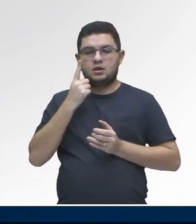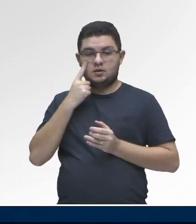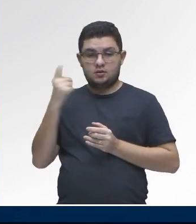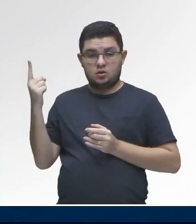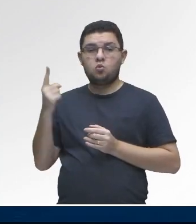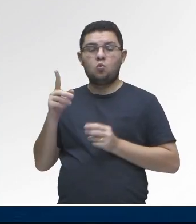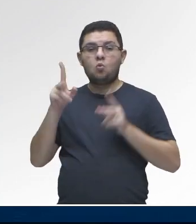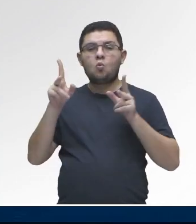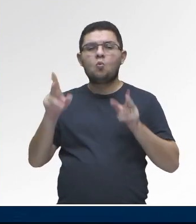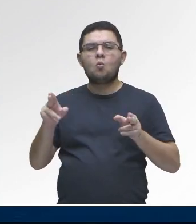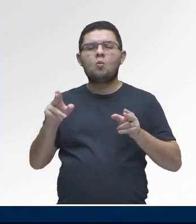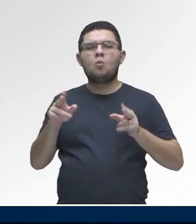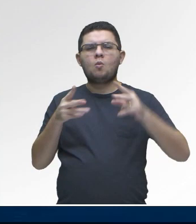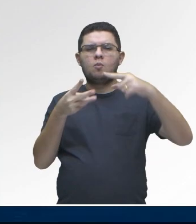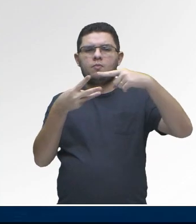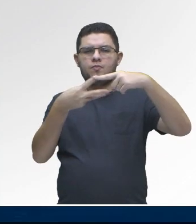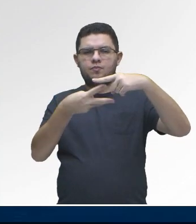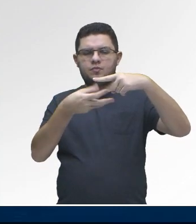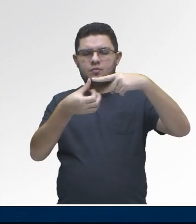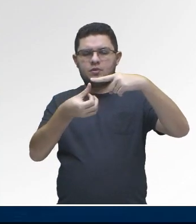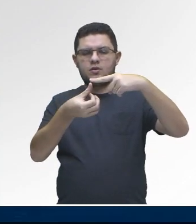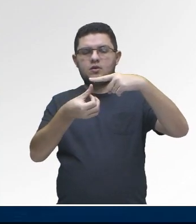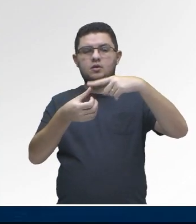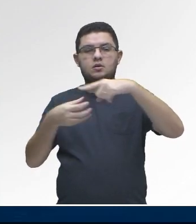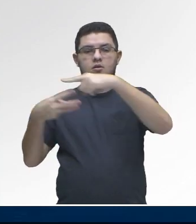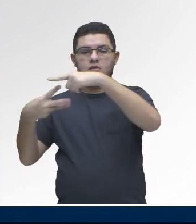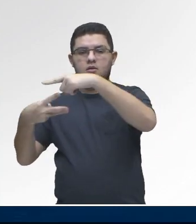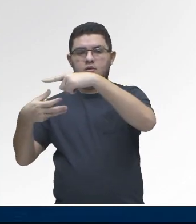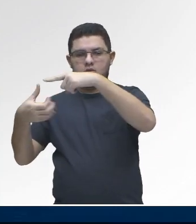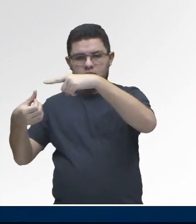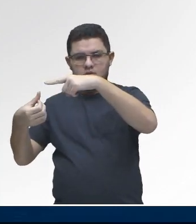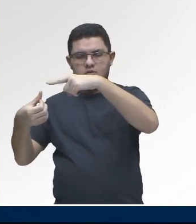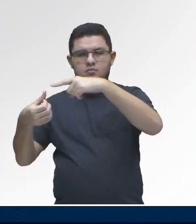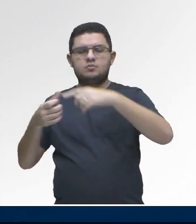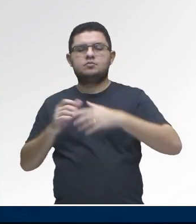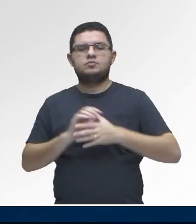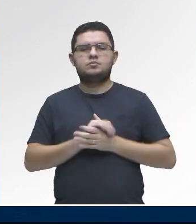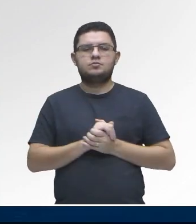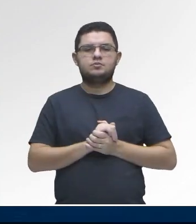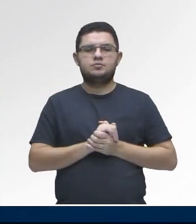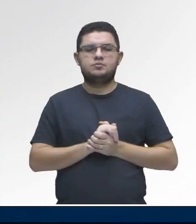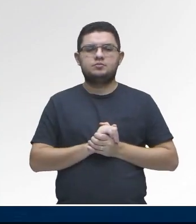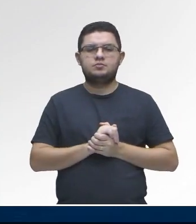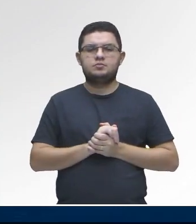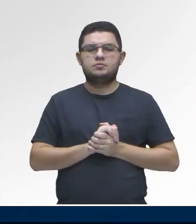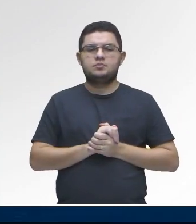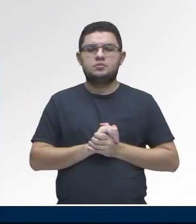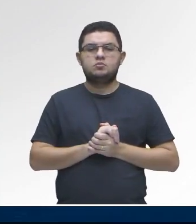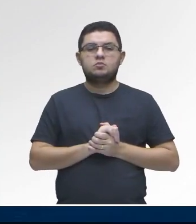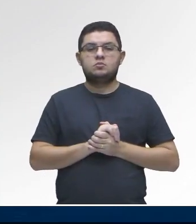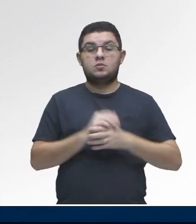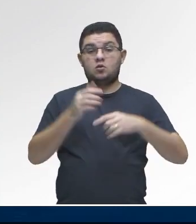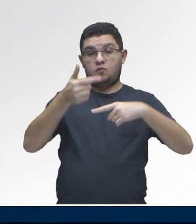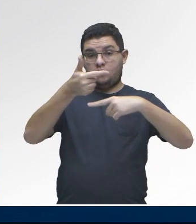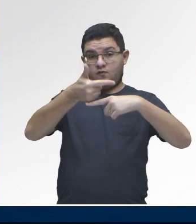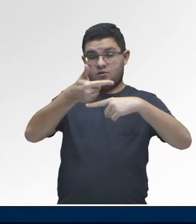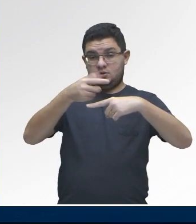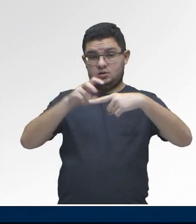é dividida em duas partes. Como vocês podem ver, a raiz de 25 sobre